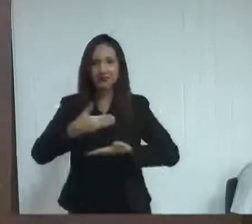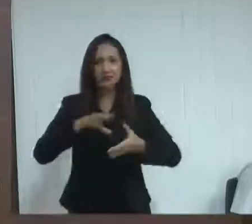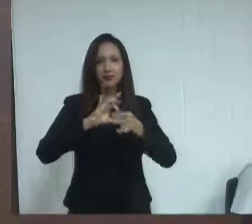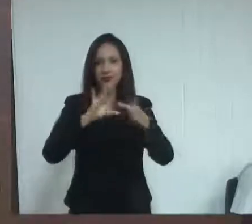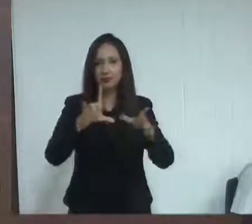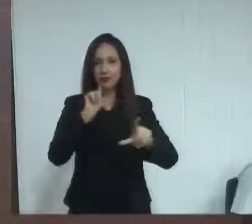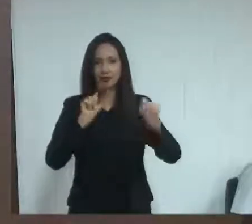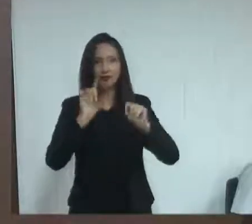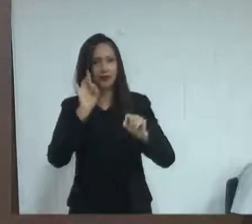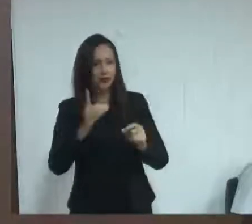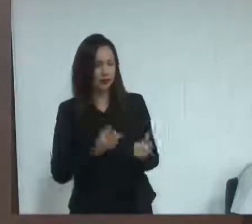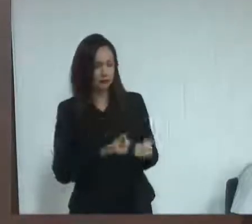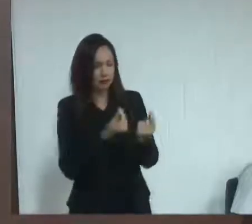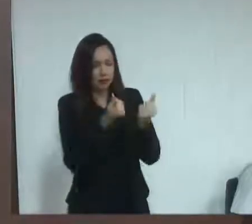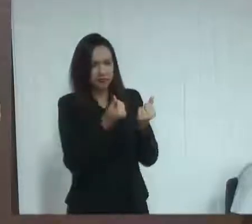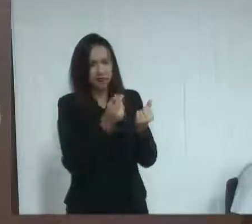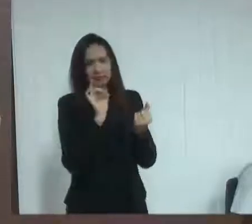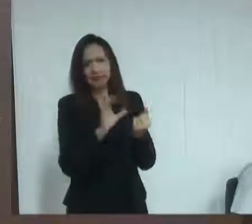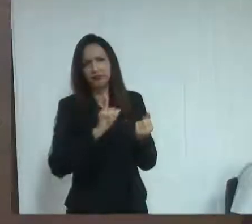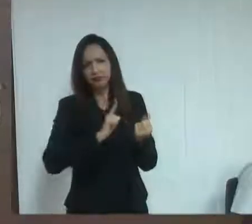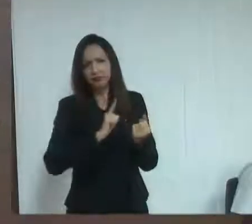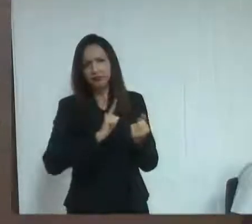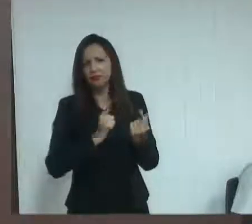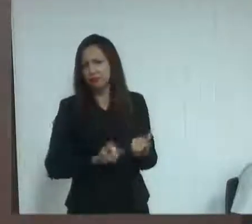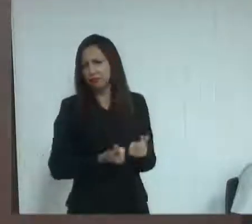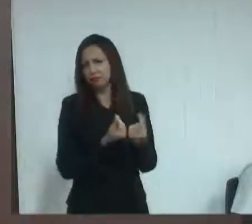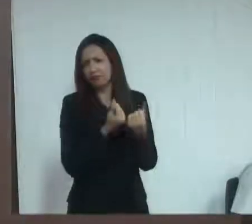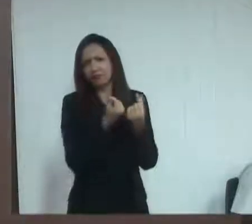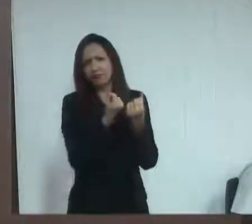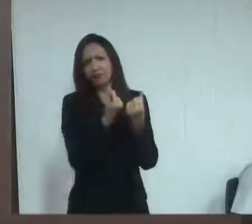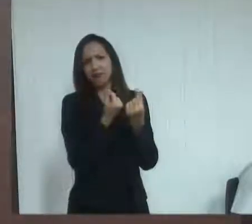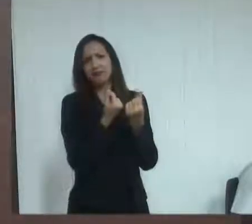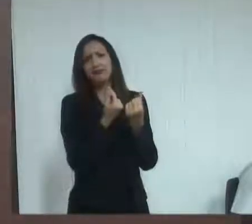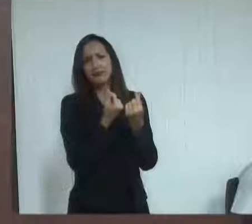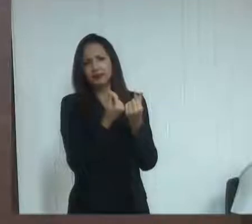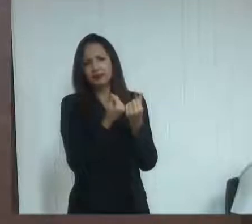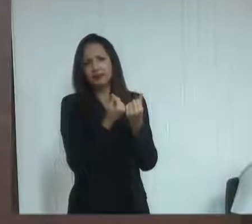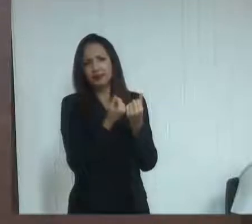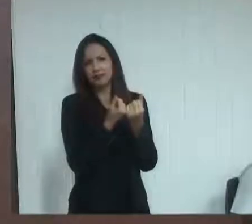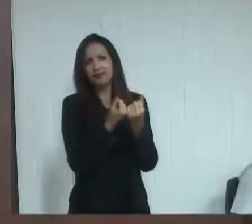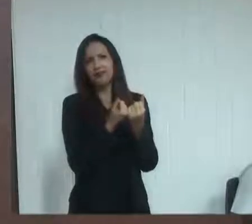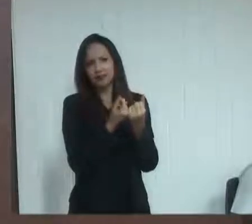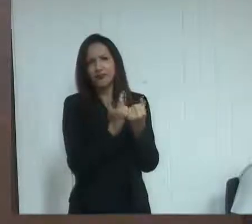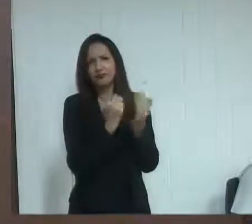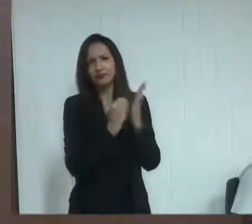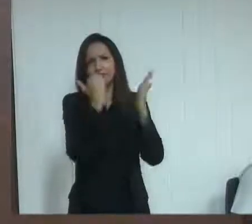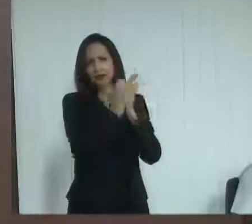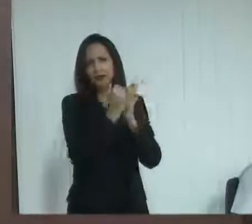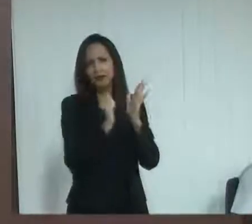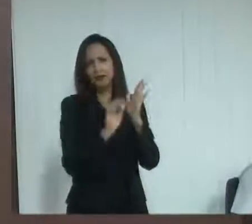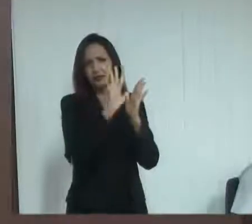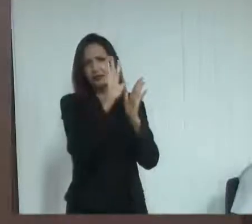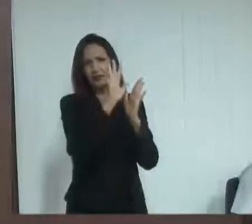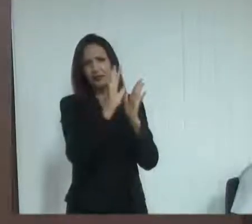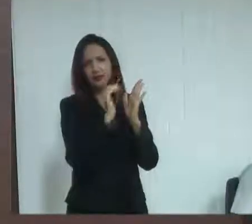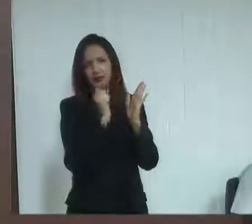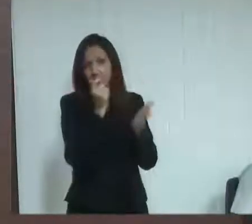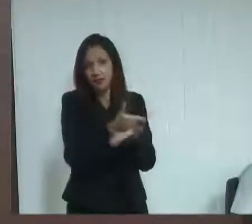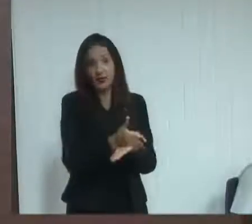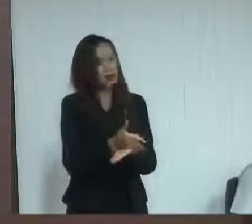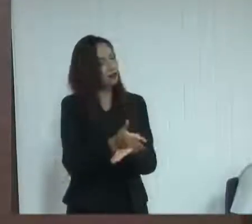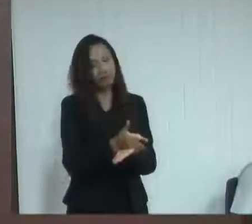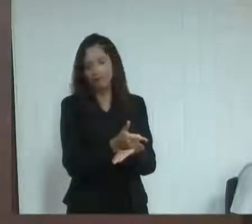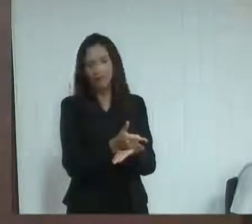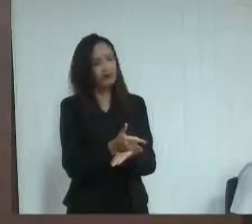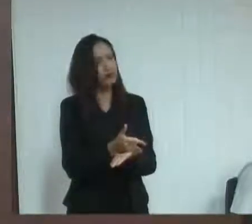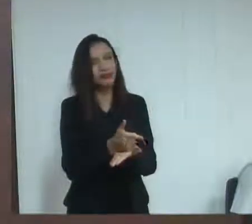não é só os ricos, porque eu também ouvi isso. São os mais ricos que vão ser afetados com essa medida. Não.